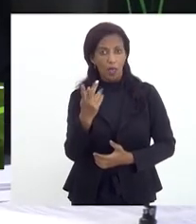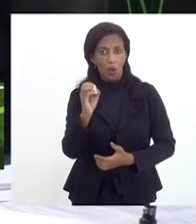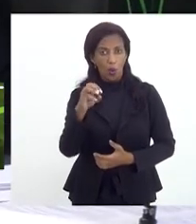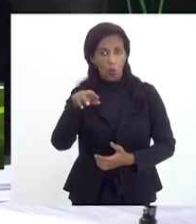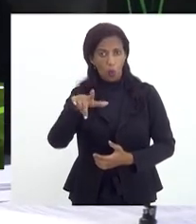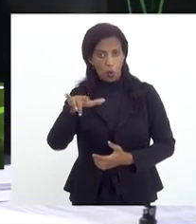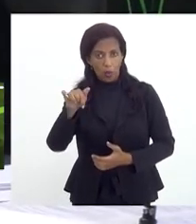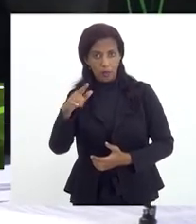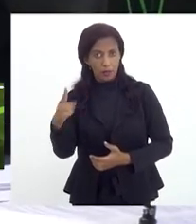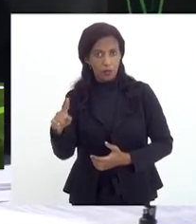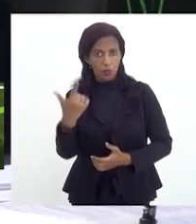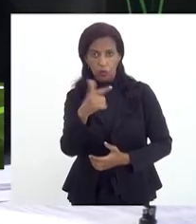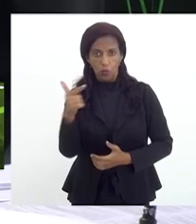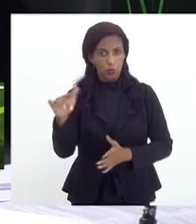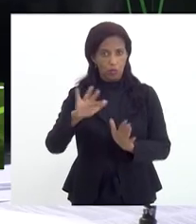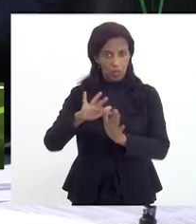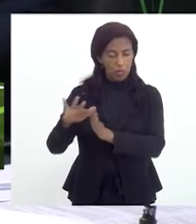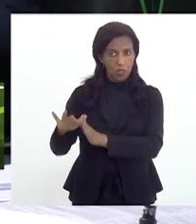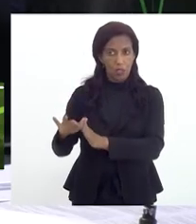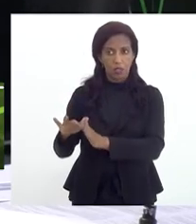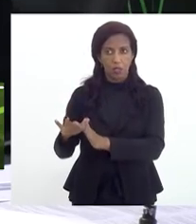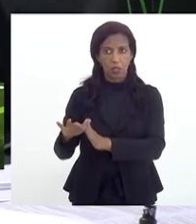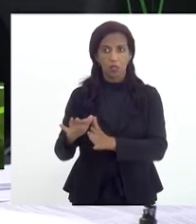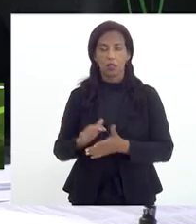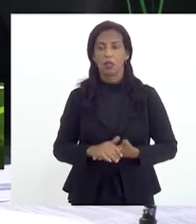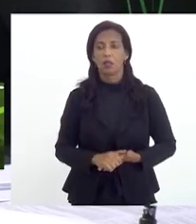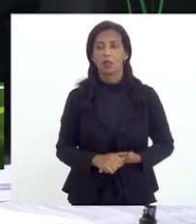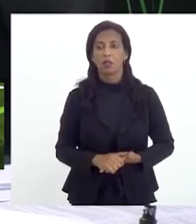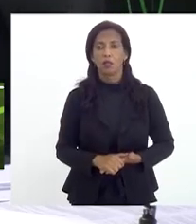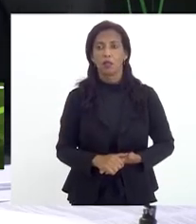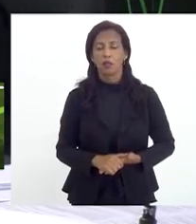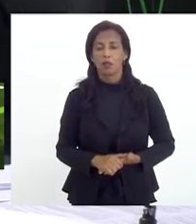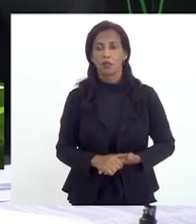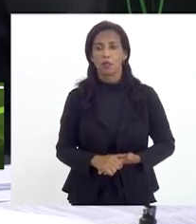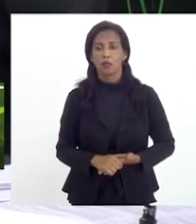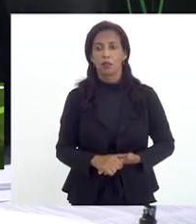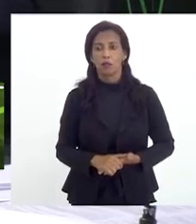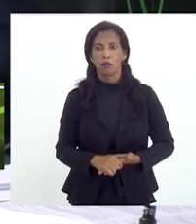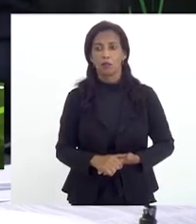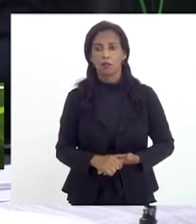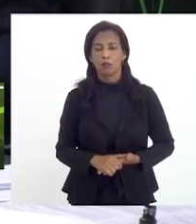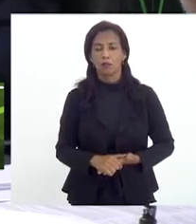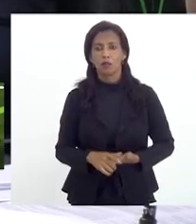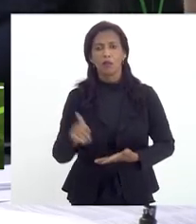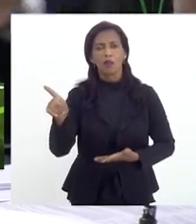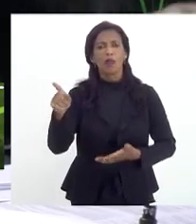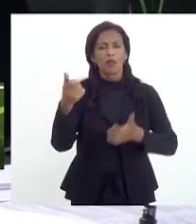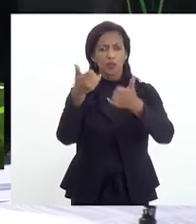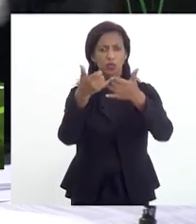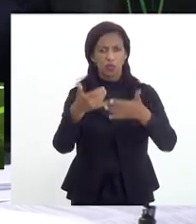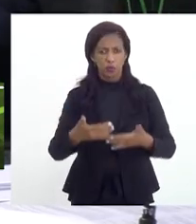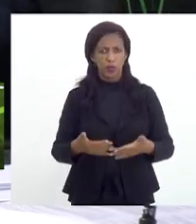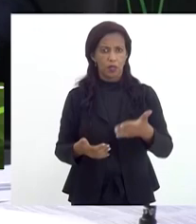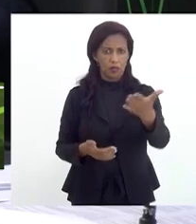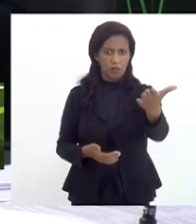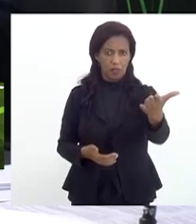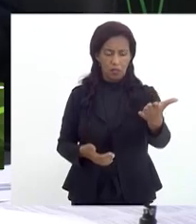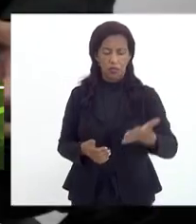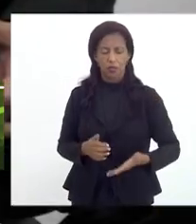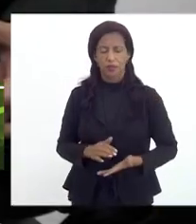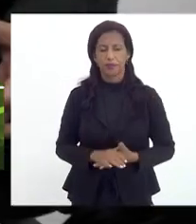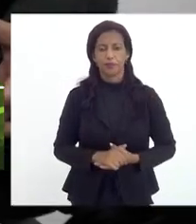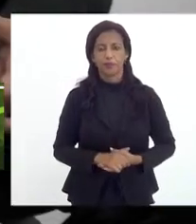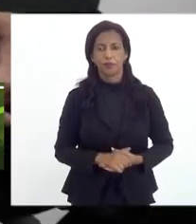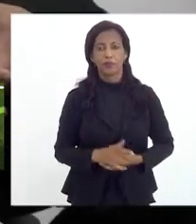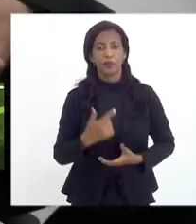falando Não, estende Porque a homologação Retroage Retroage a data da prova Deixa o doutor Sérgio falar É porque eu tenho um compromisso Com esse novo